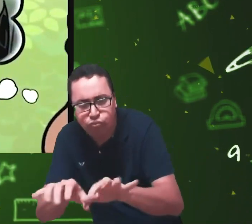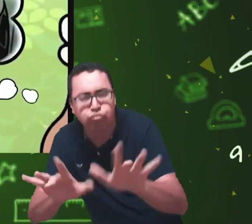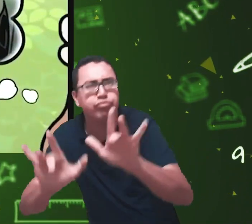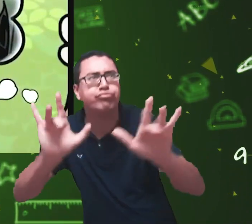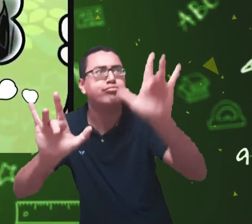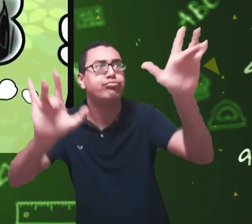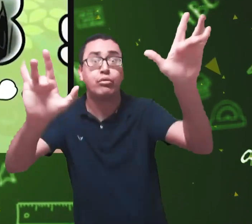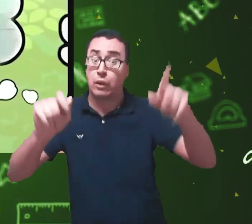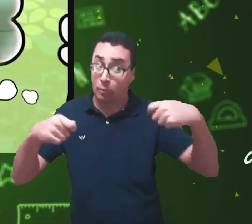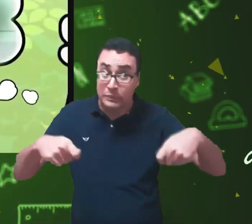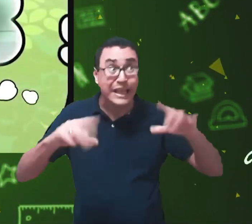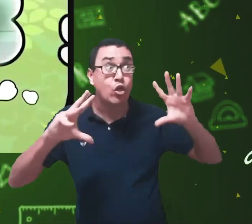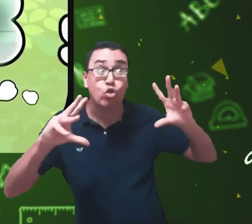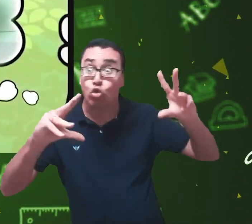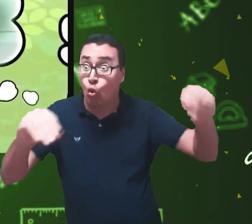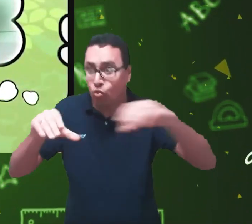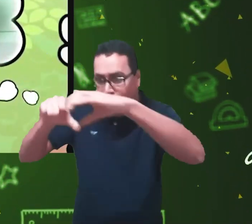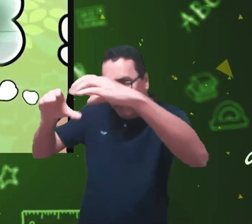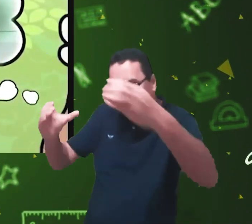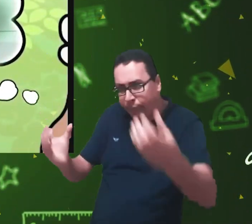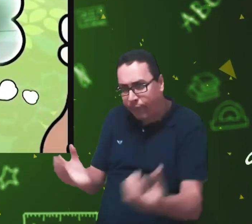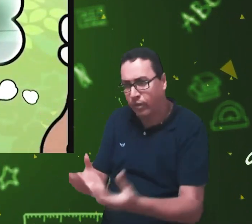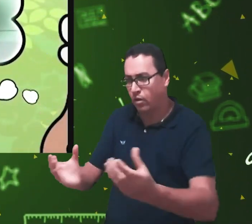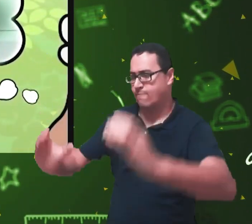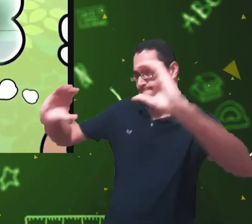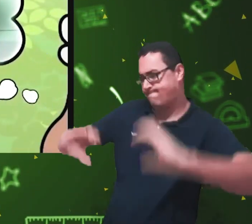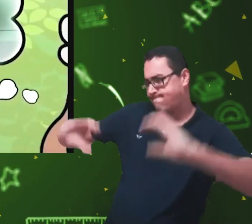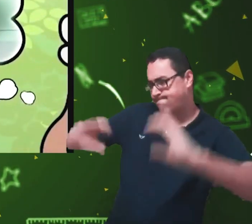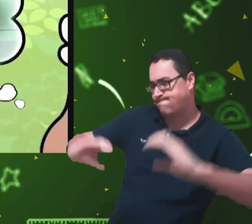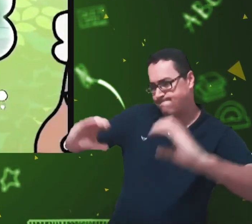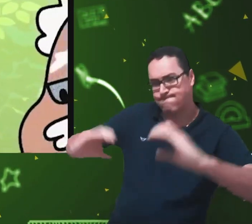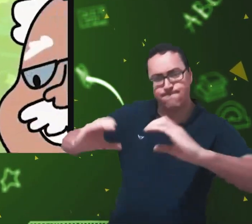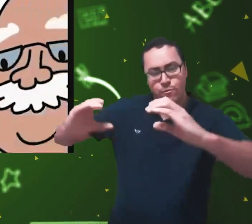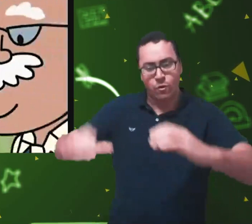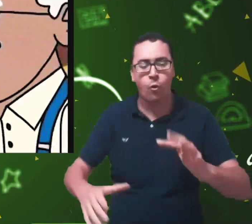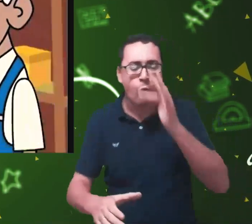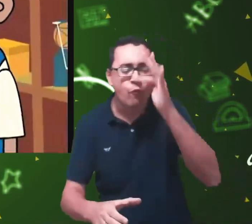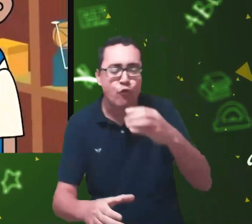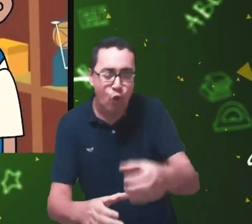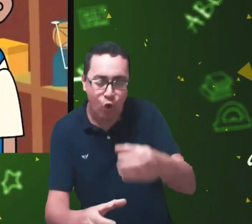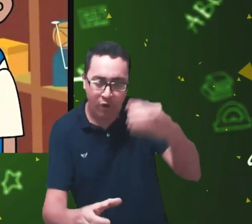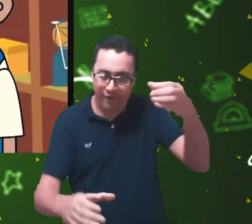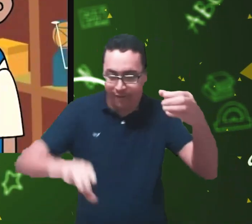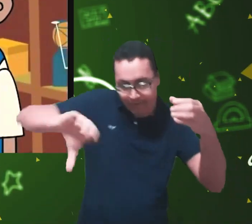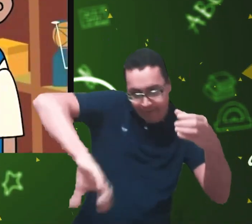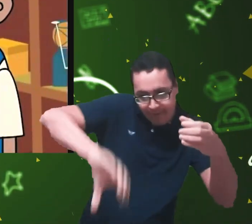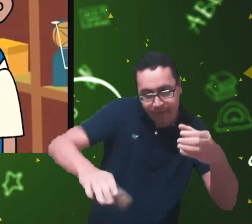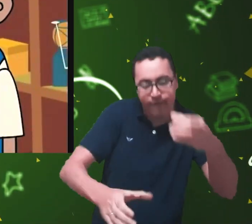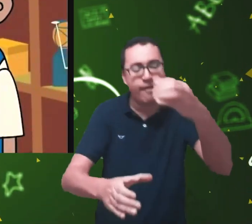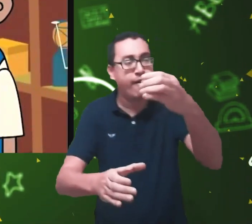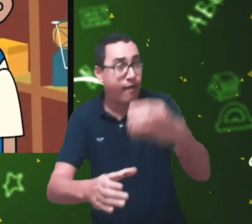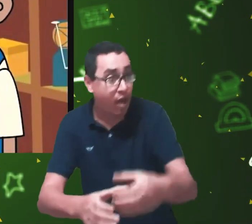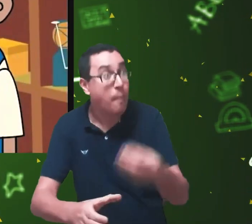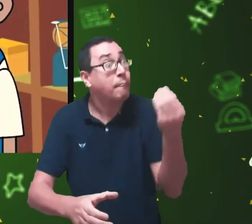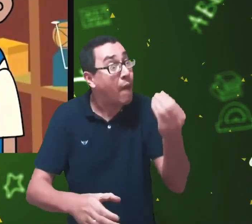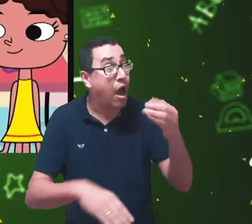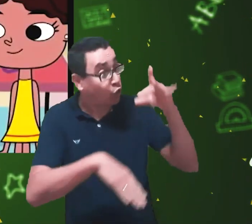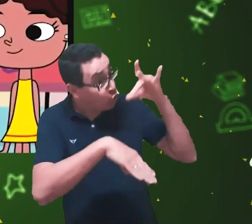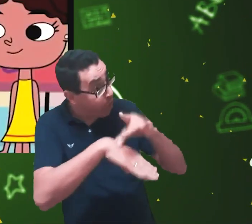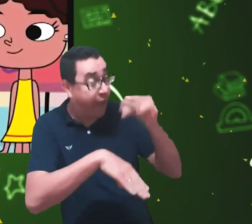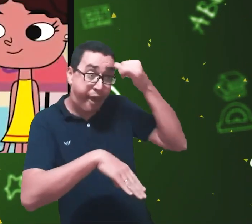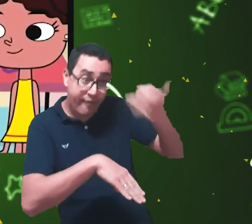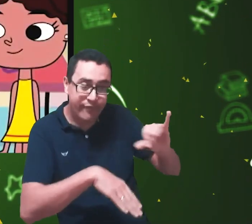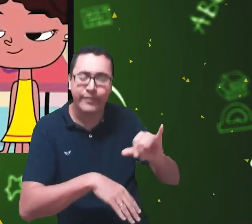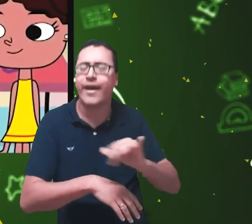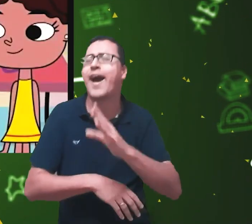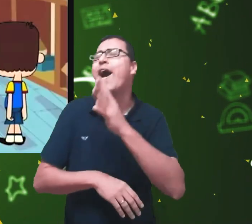esvaziar pneus, pratinhos que ficam embaixo das plantas e coisas assim, para evitar a doença transmitida pelo mosquito. O tal